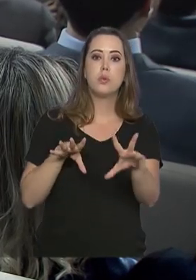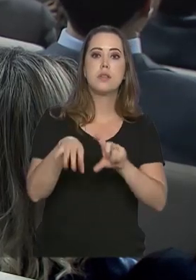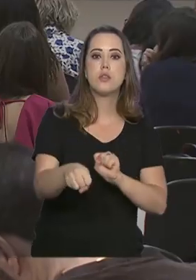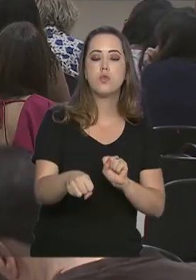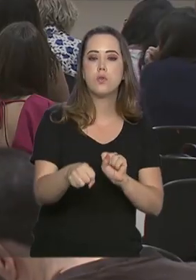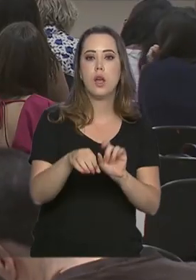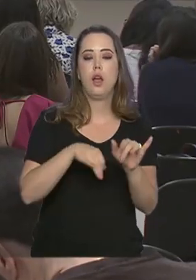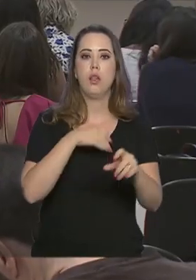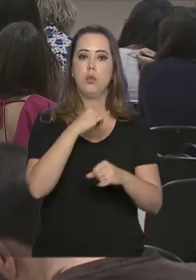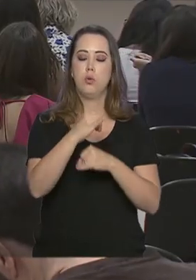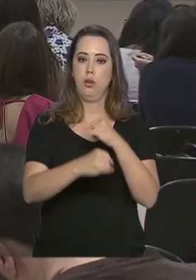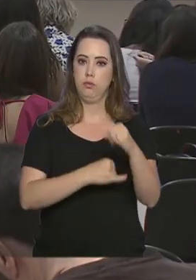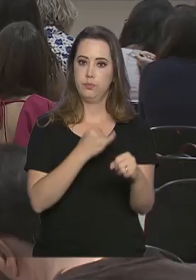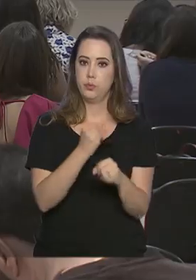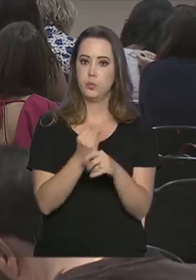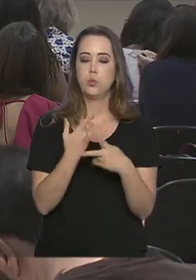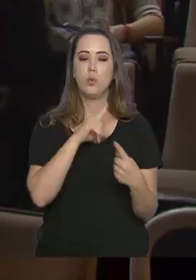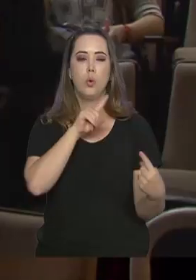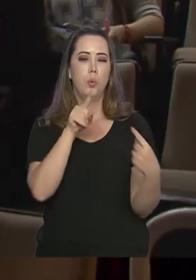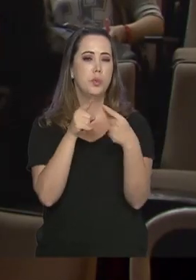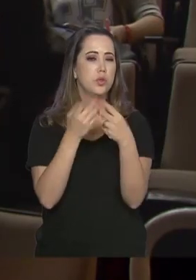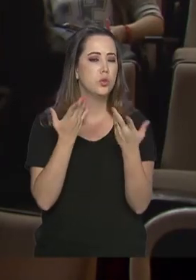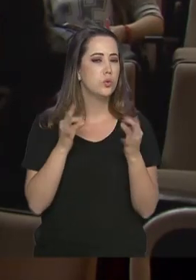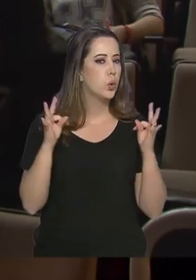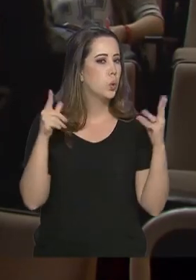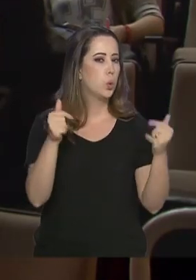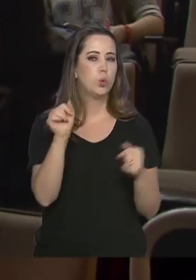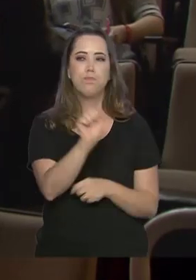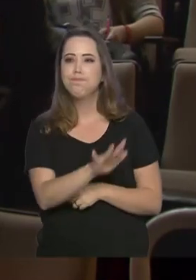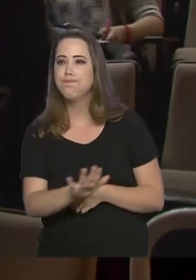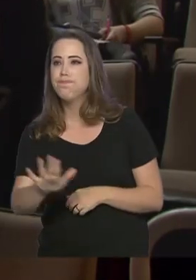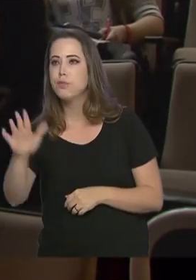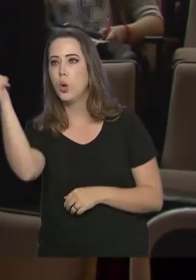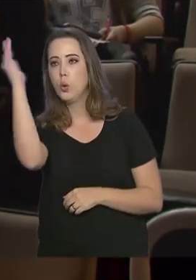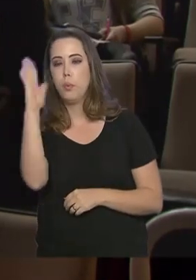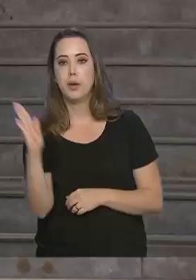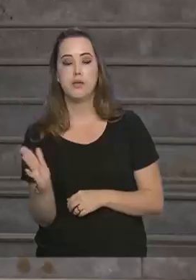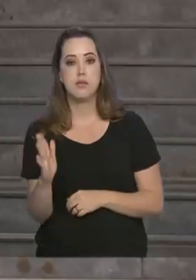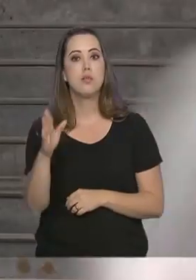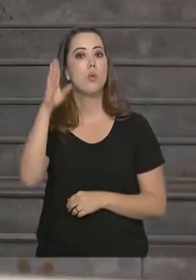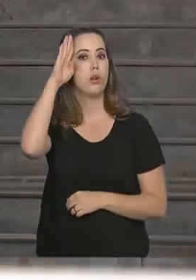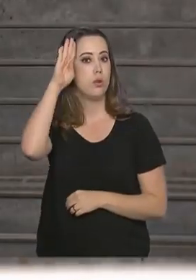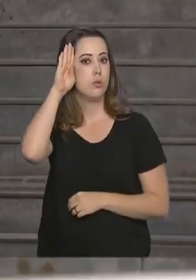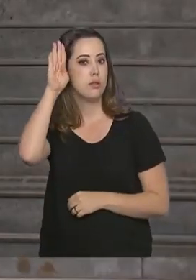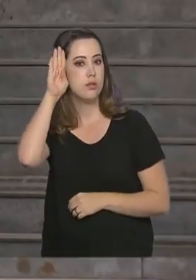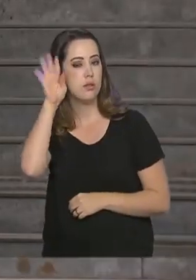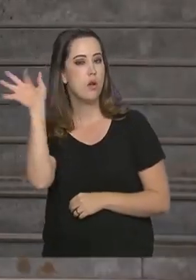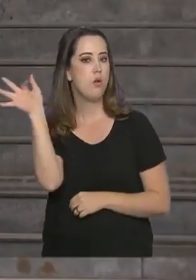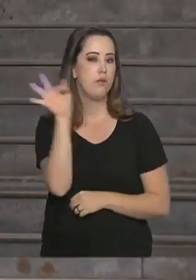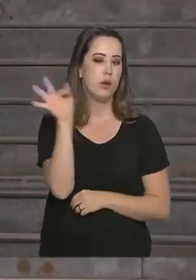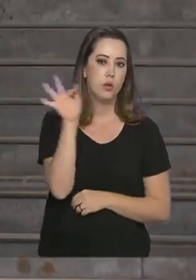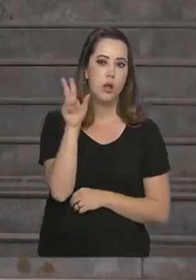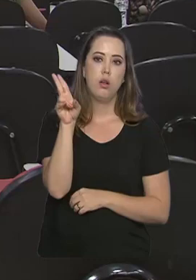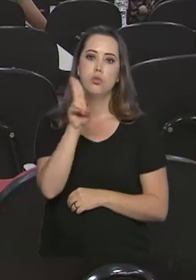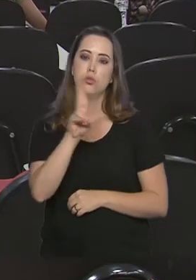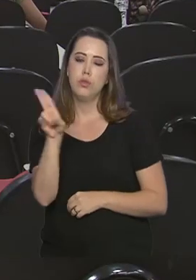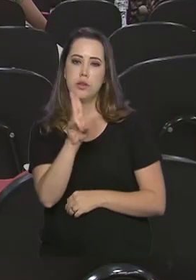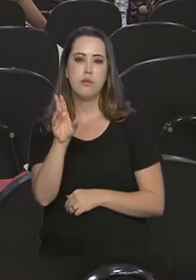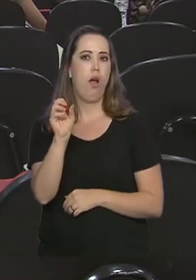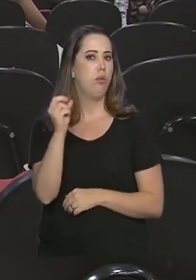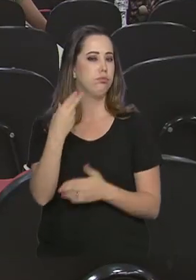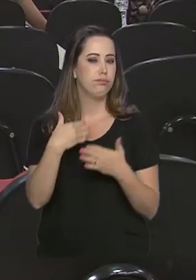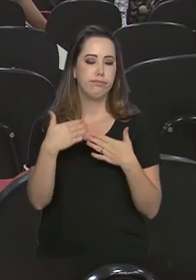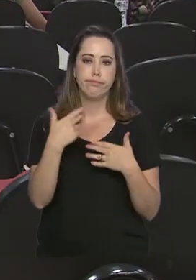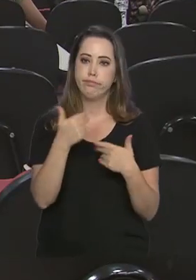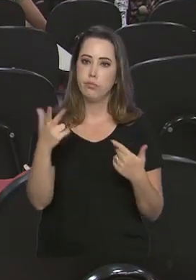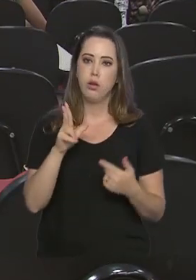digital. A previsão da pasta é que todas as instituições de ensino superior, públicas e privadas brasileiras adotem até